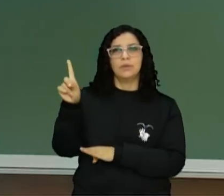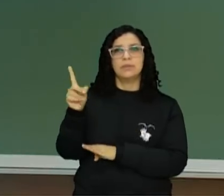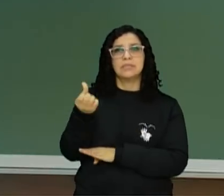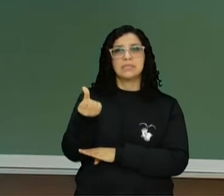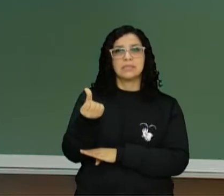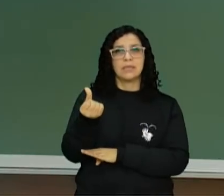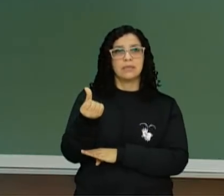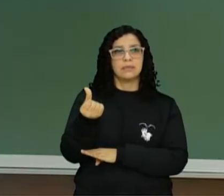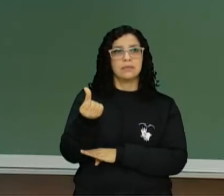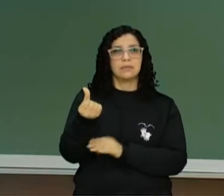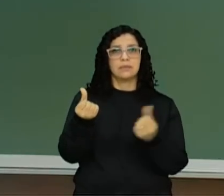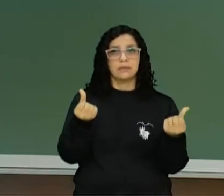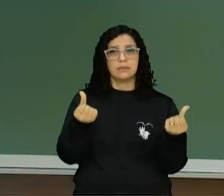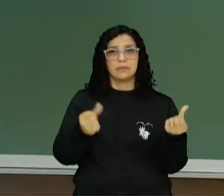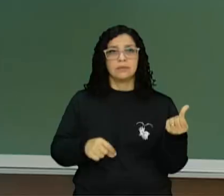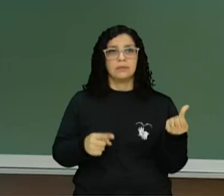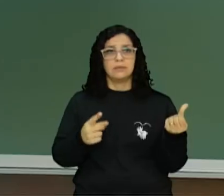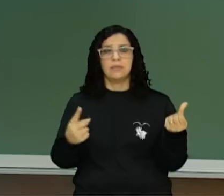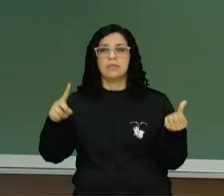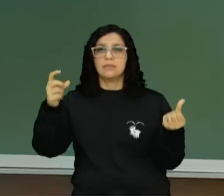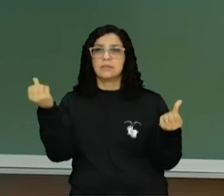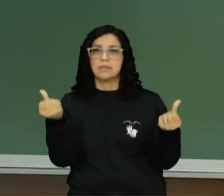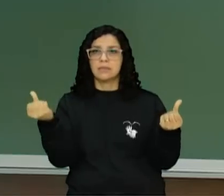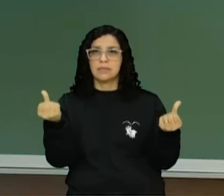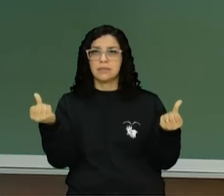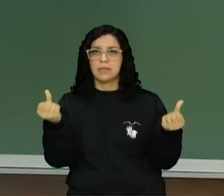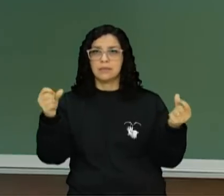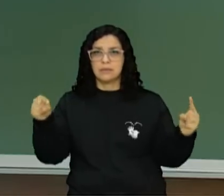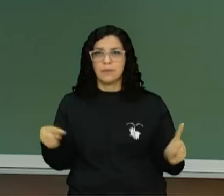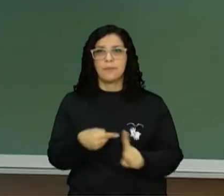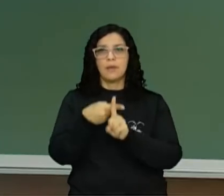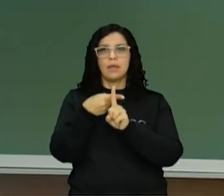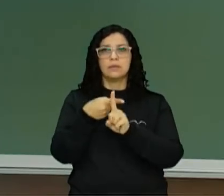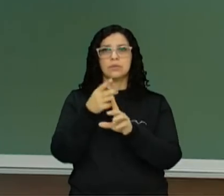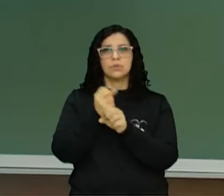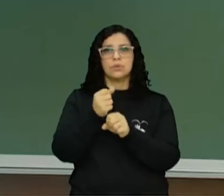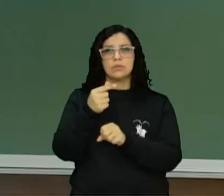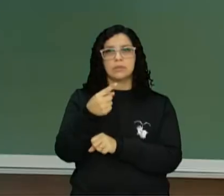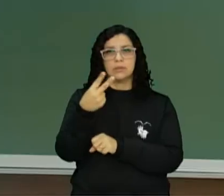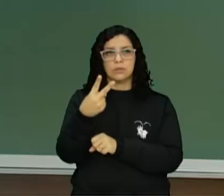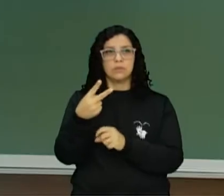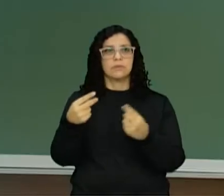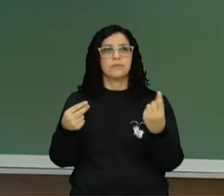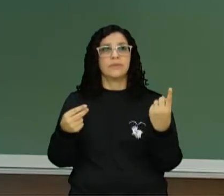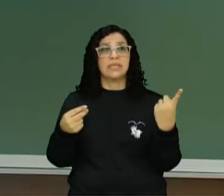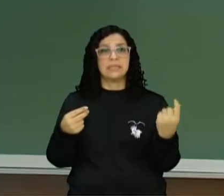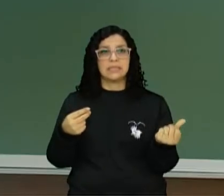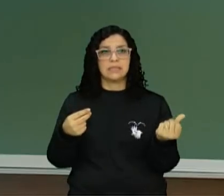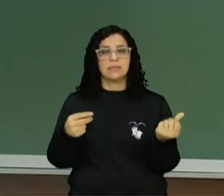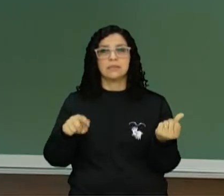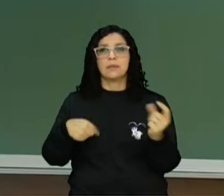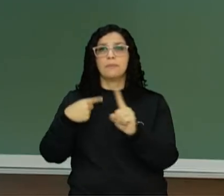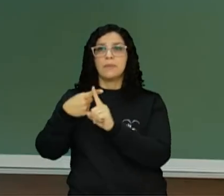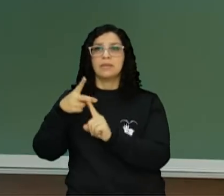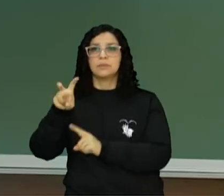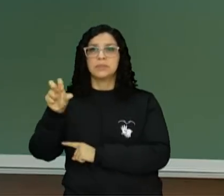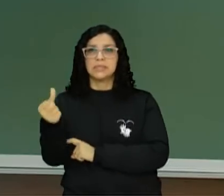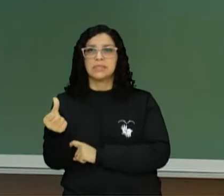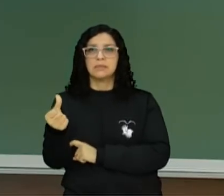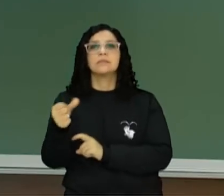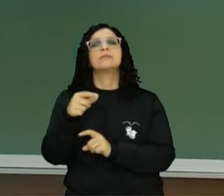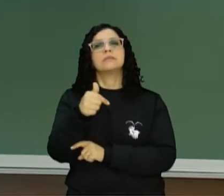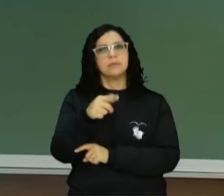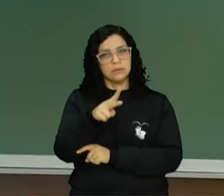aqui, ó, o primeiro com o último, 66 mais 6, 72. 16 mais